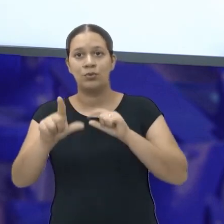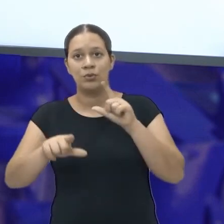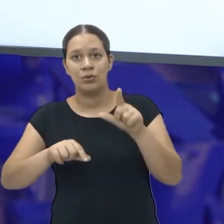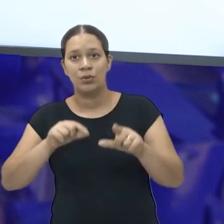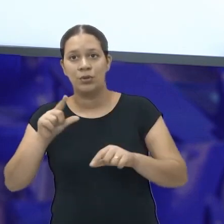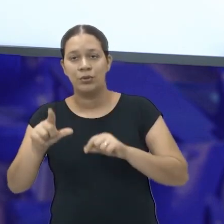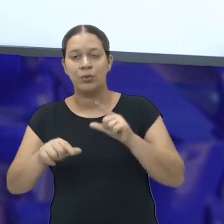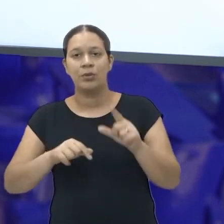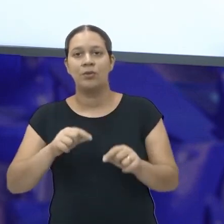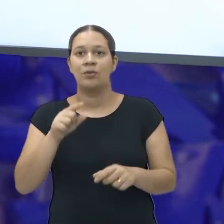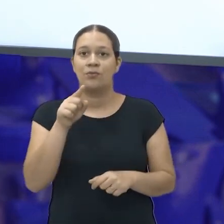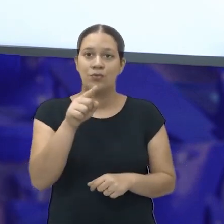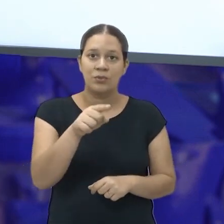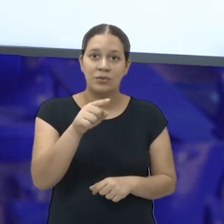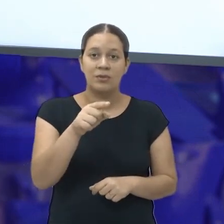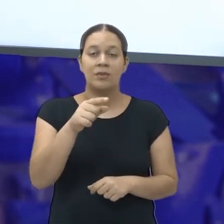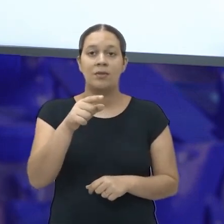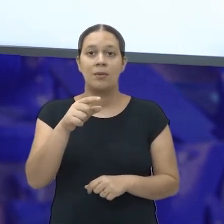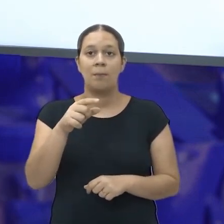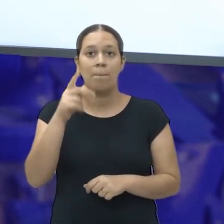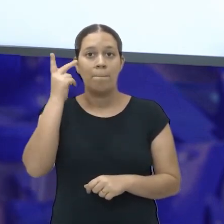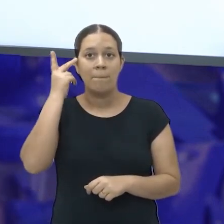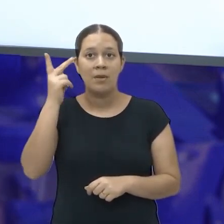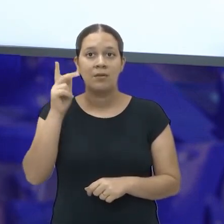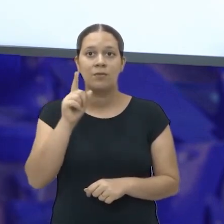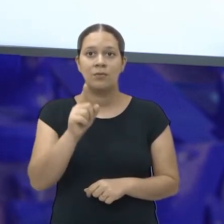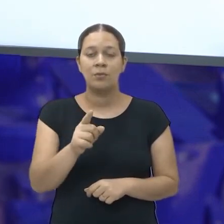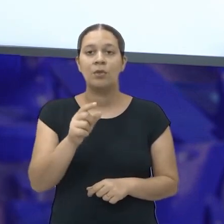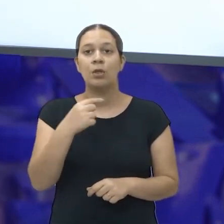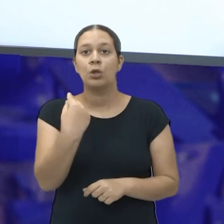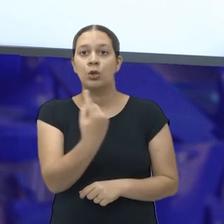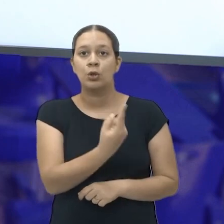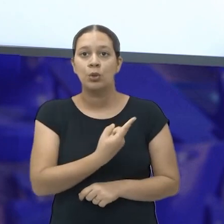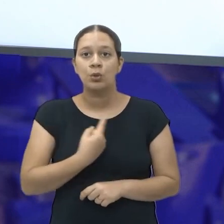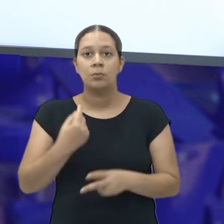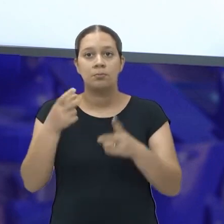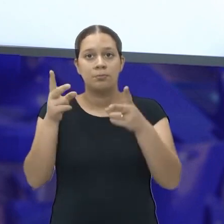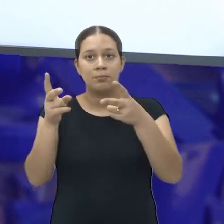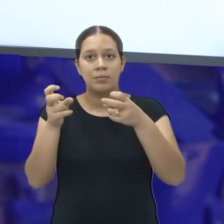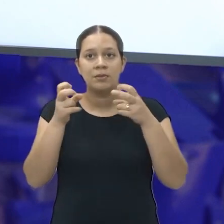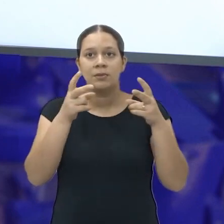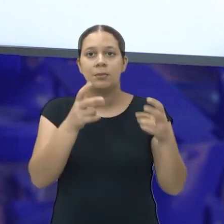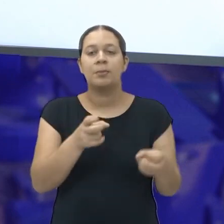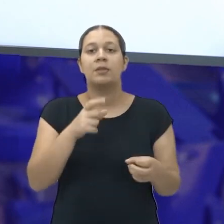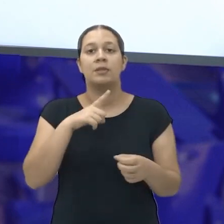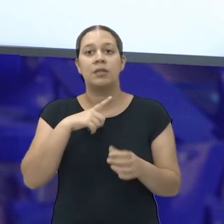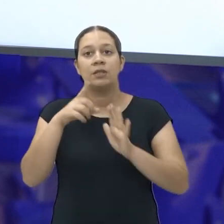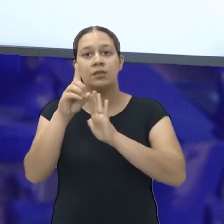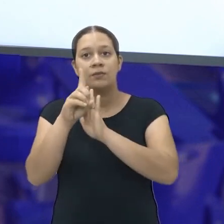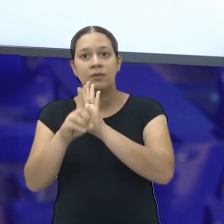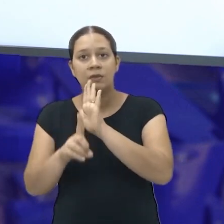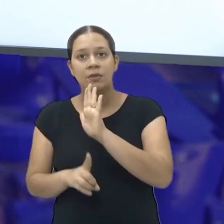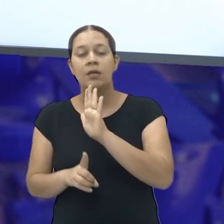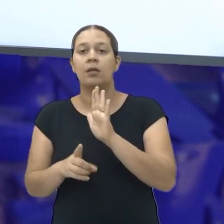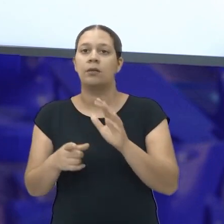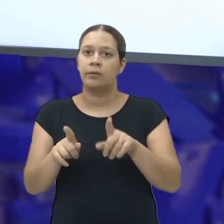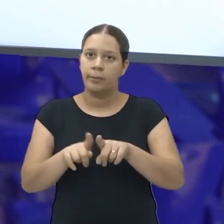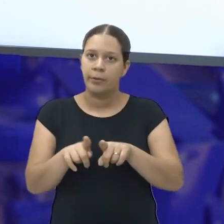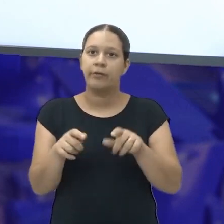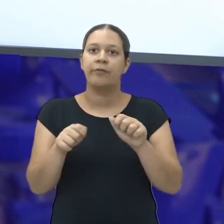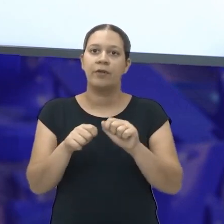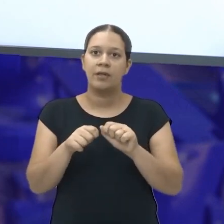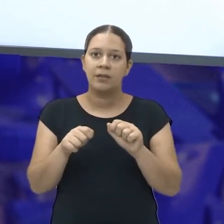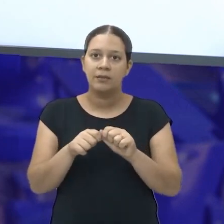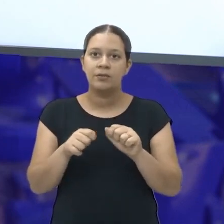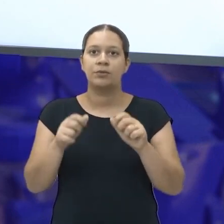suas escolhas para você. Quanto mais a gente perceber que a gente tem direitos, mas a gente tem os deveres,